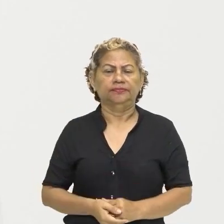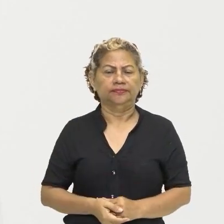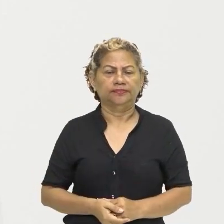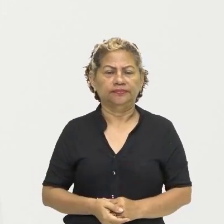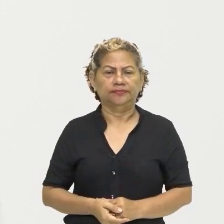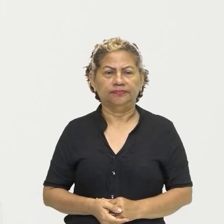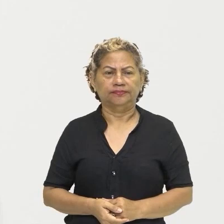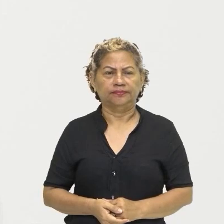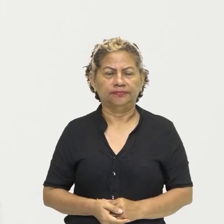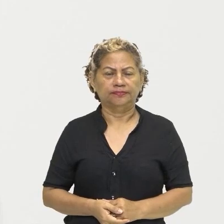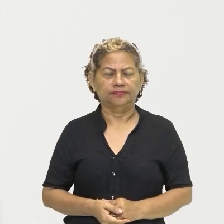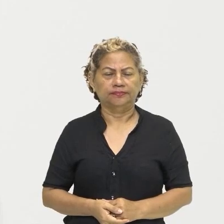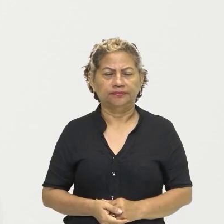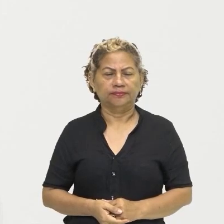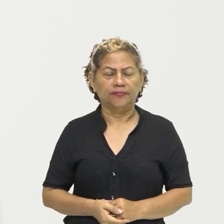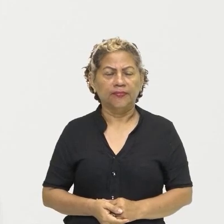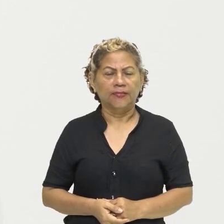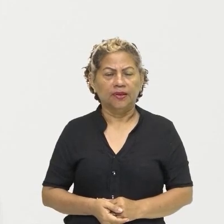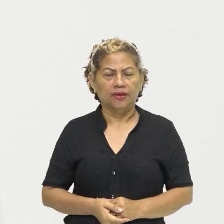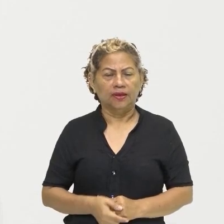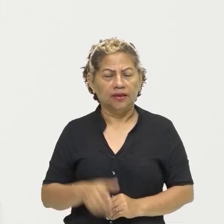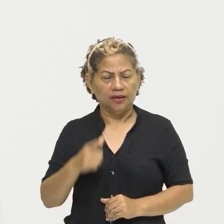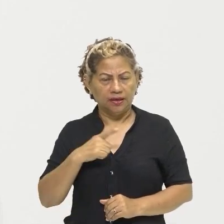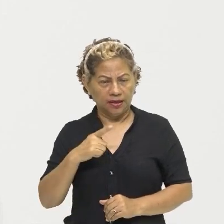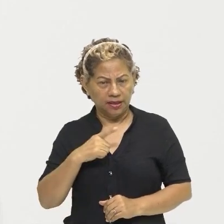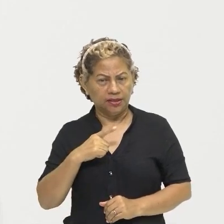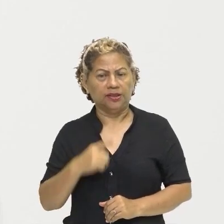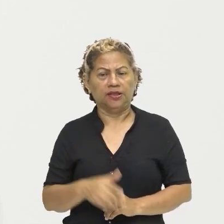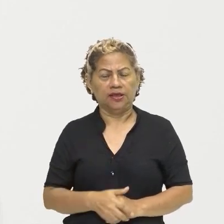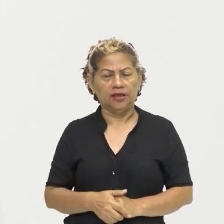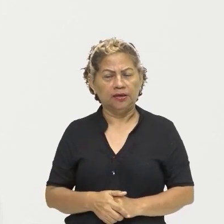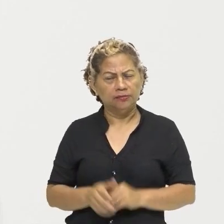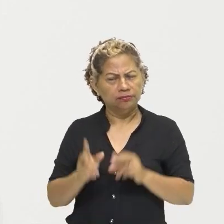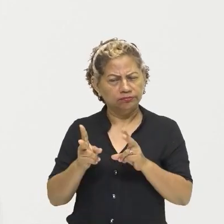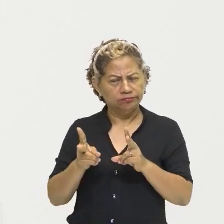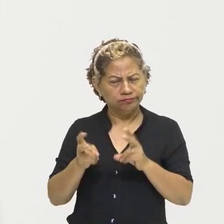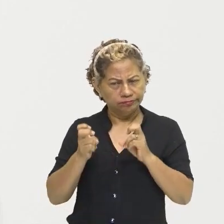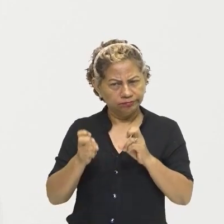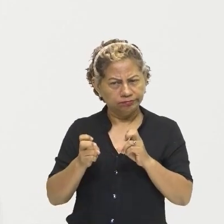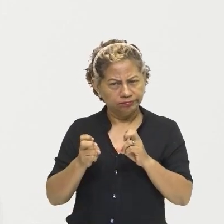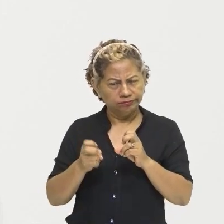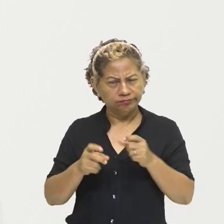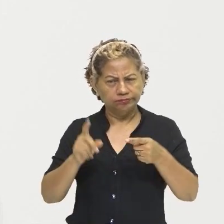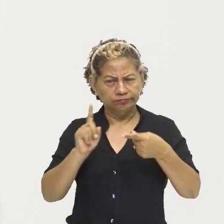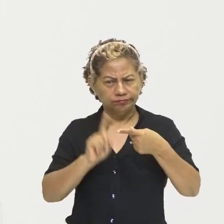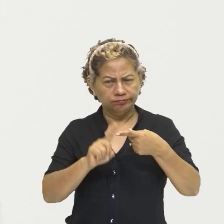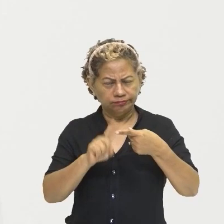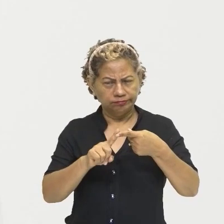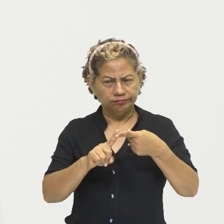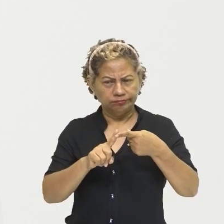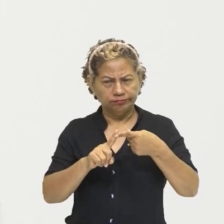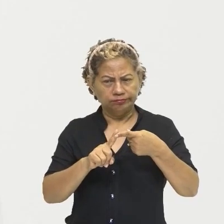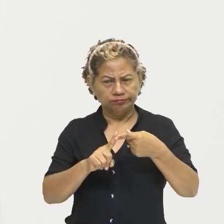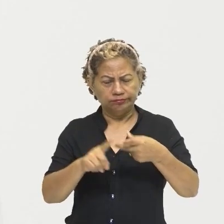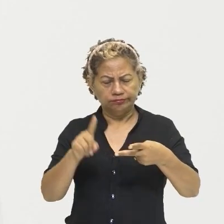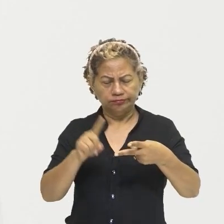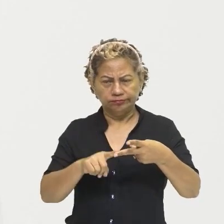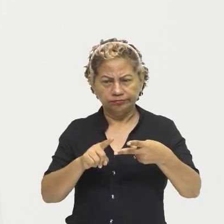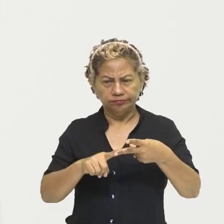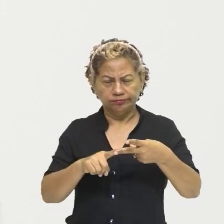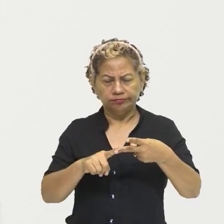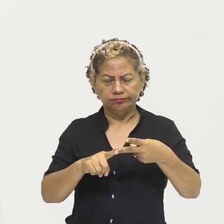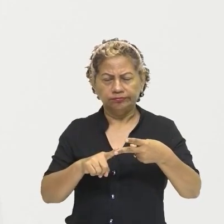Então, ou seja, no periélio eu tenho maior energia cinética e no afélio eu tenho menor energia